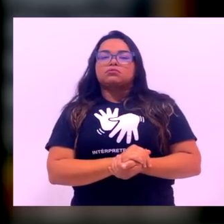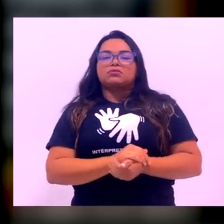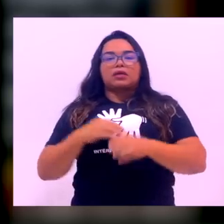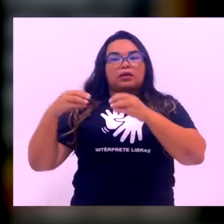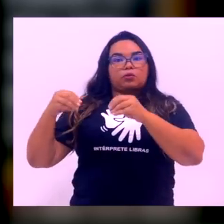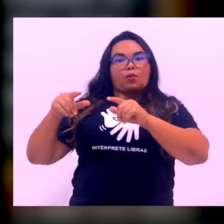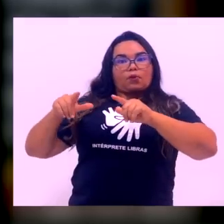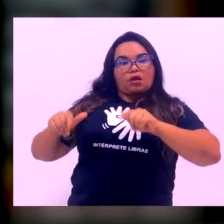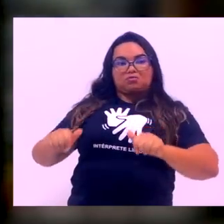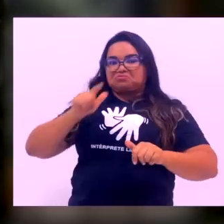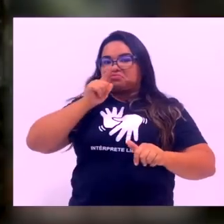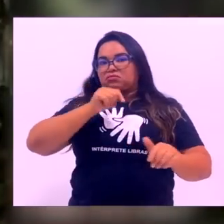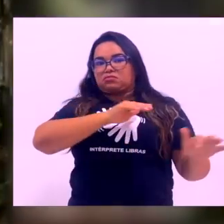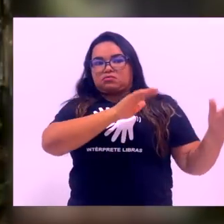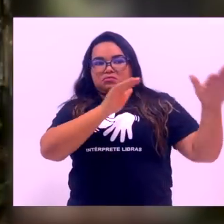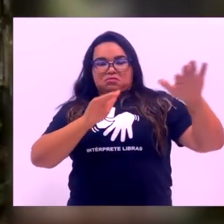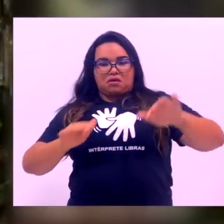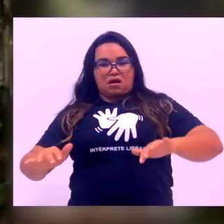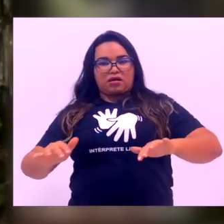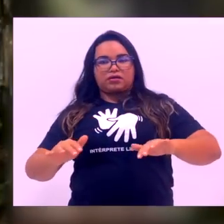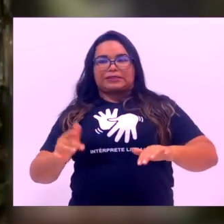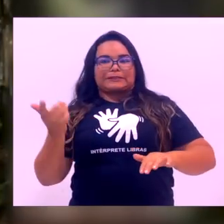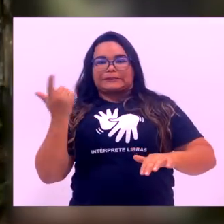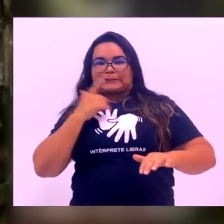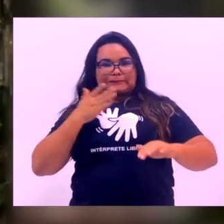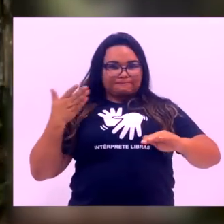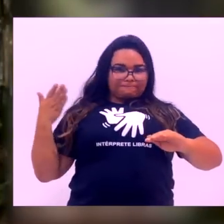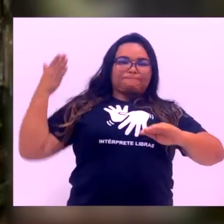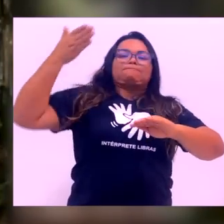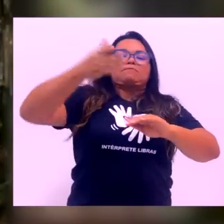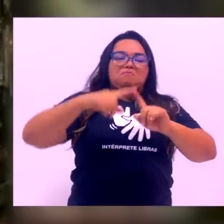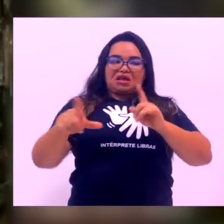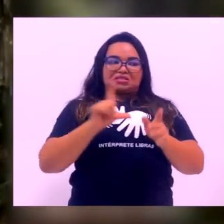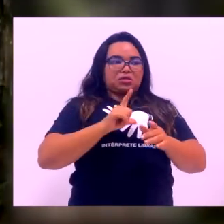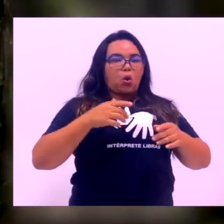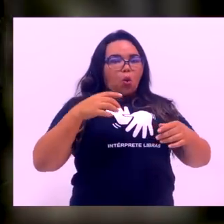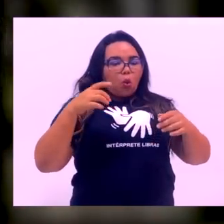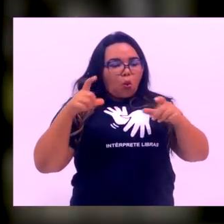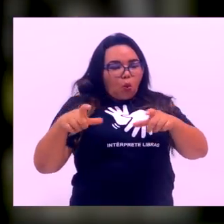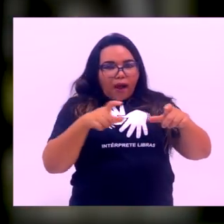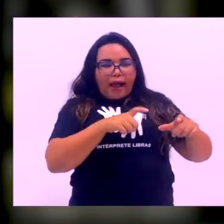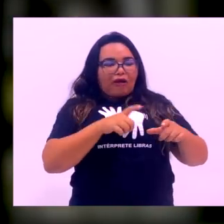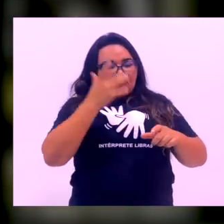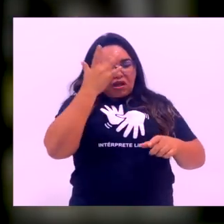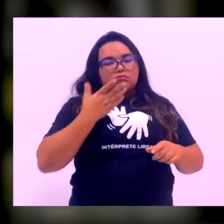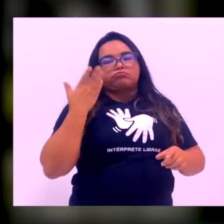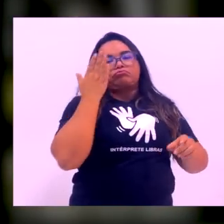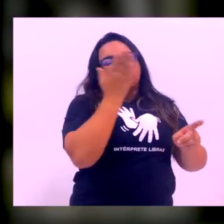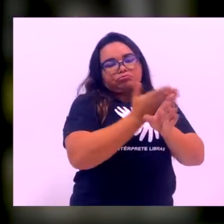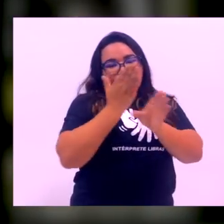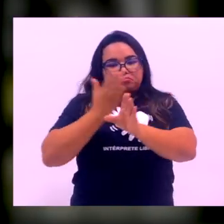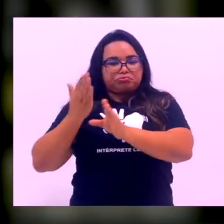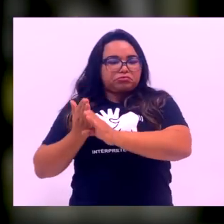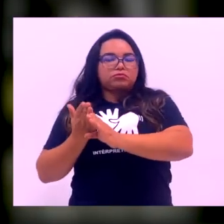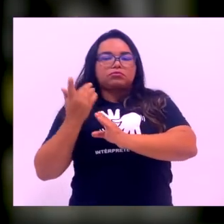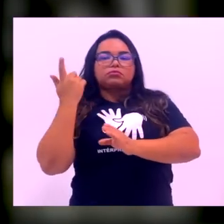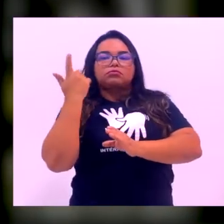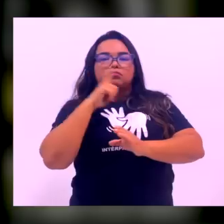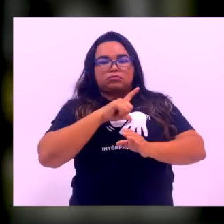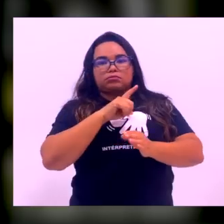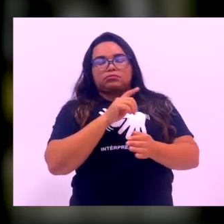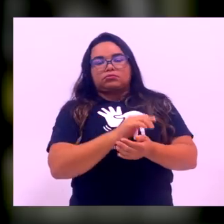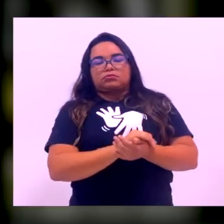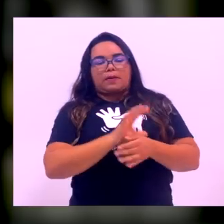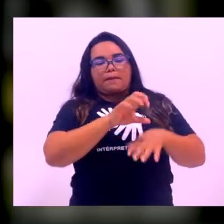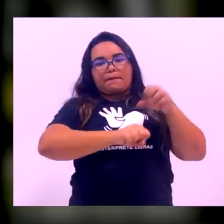os desertos e os mares tornaram impossíveis de conquistar. Então, de 168